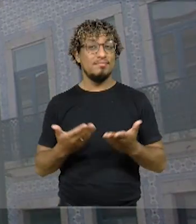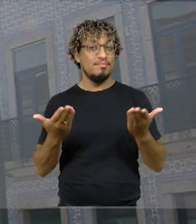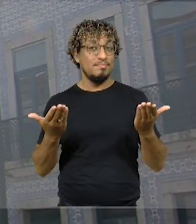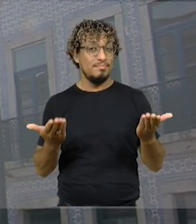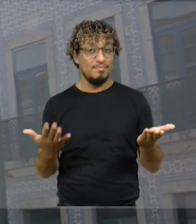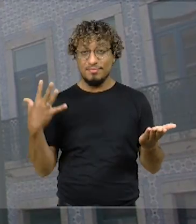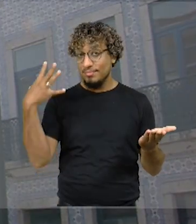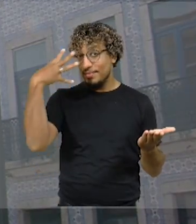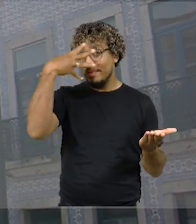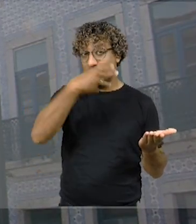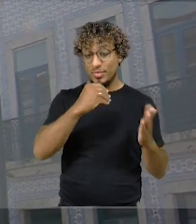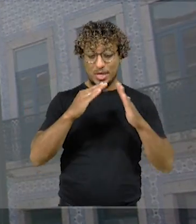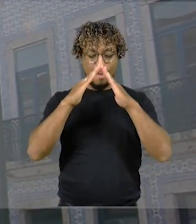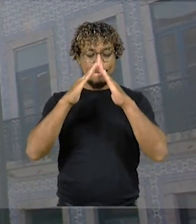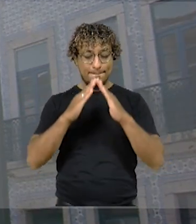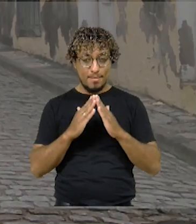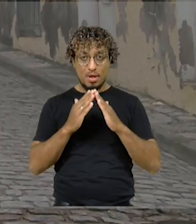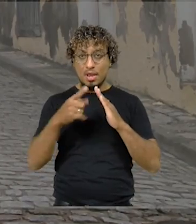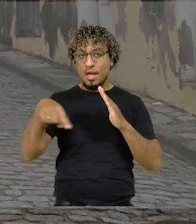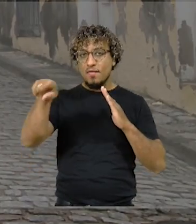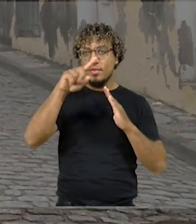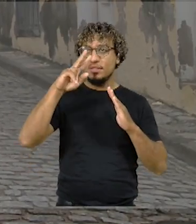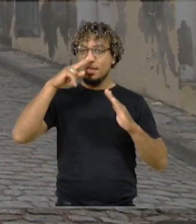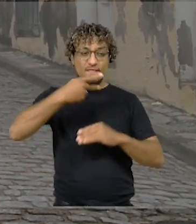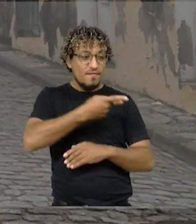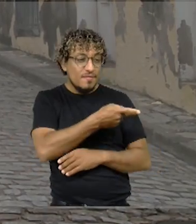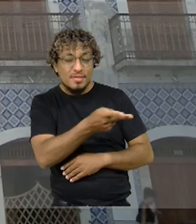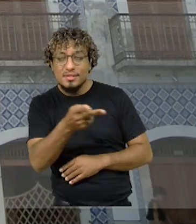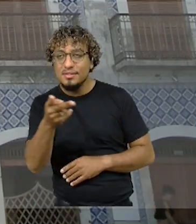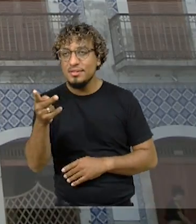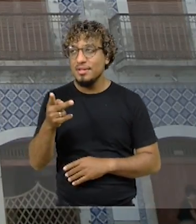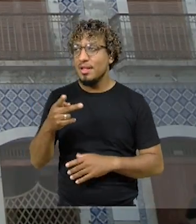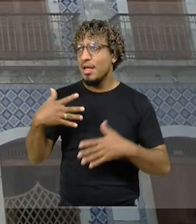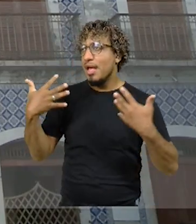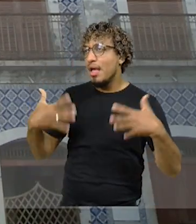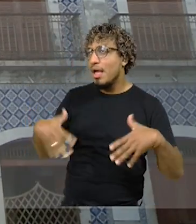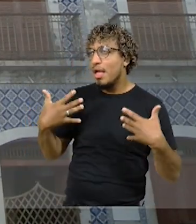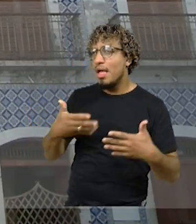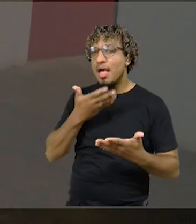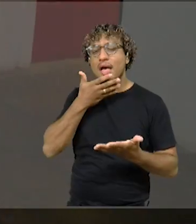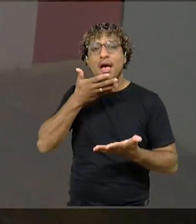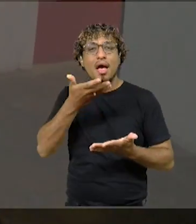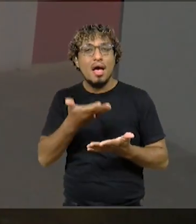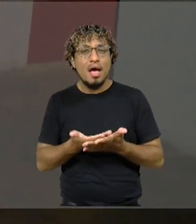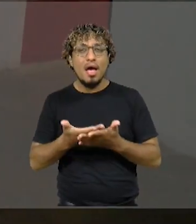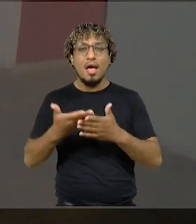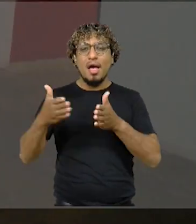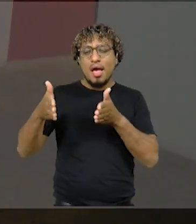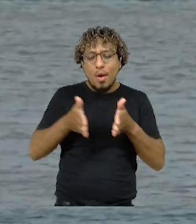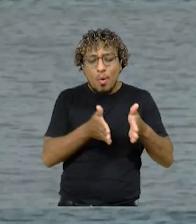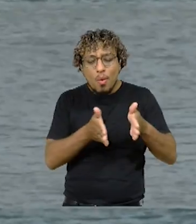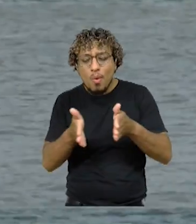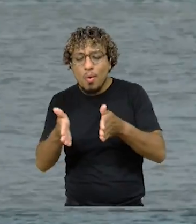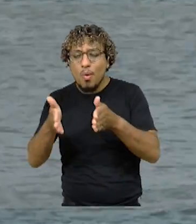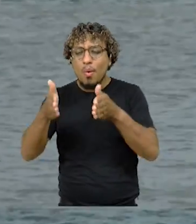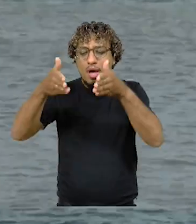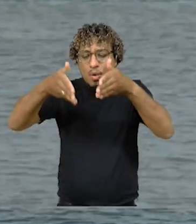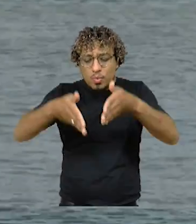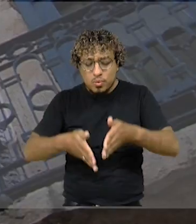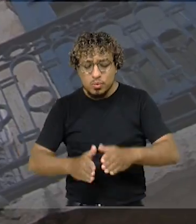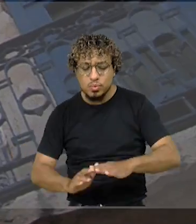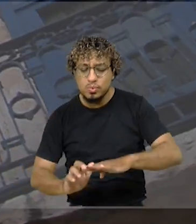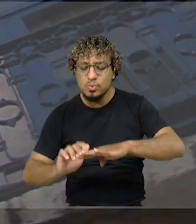mora, encantadora para quem visita. Nas ruas e becos, na beleza dos azulejos, no ritmo do reggae e no vai e vem